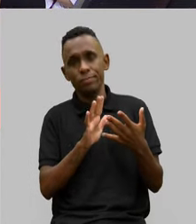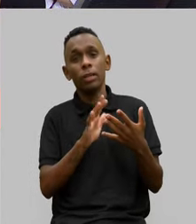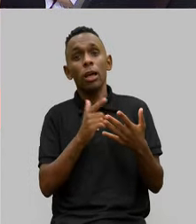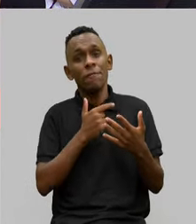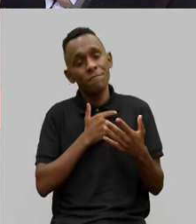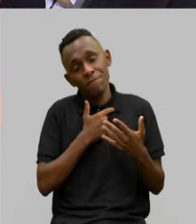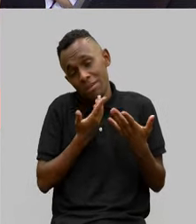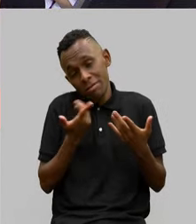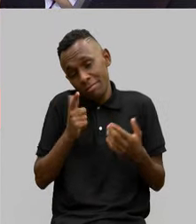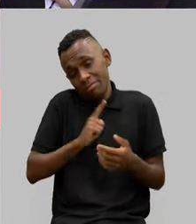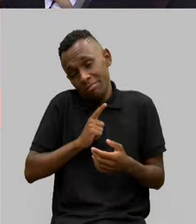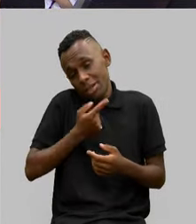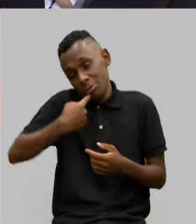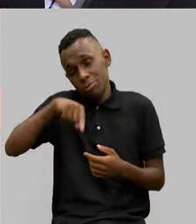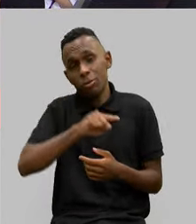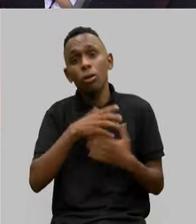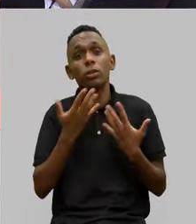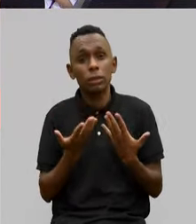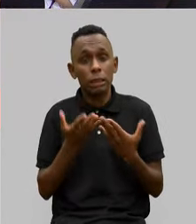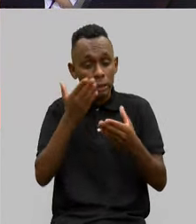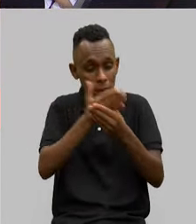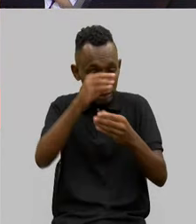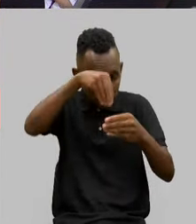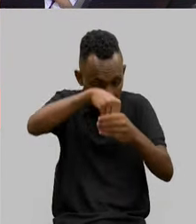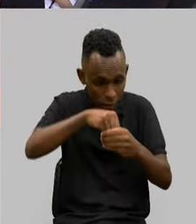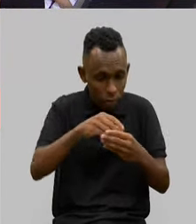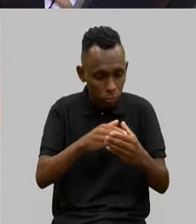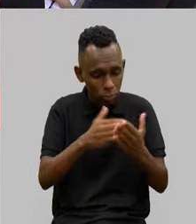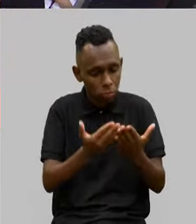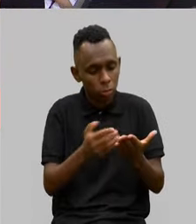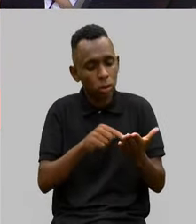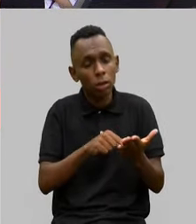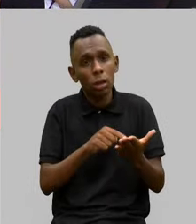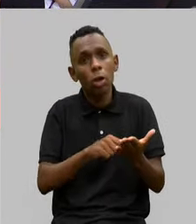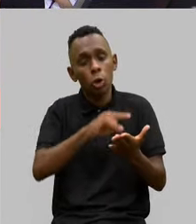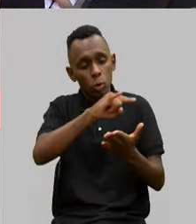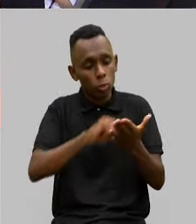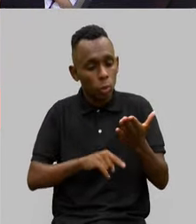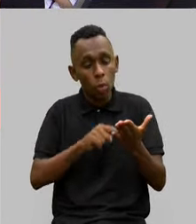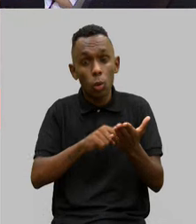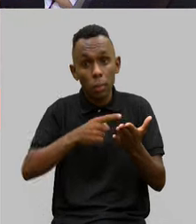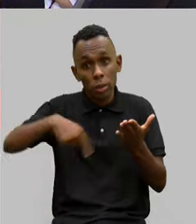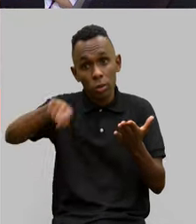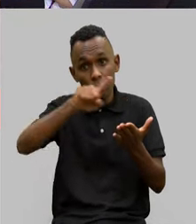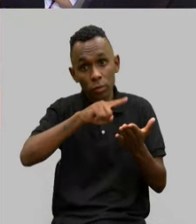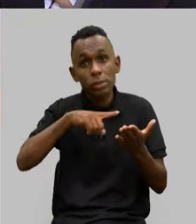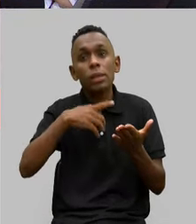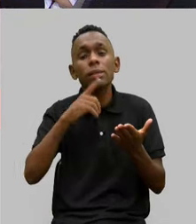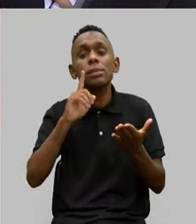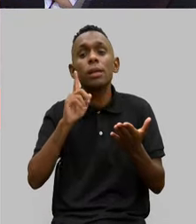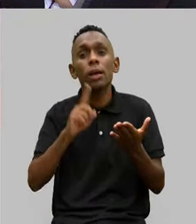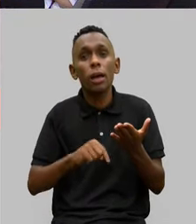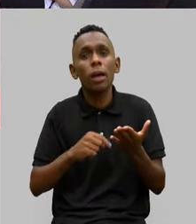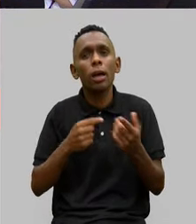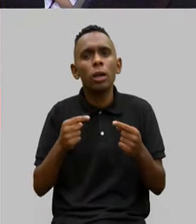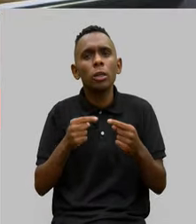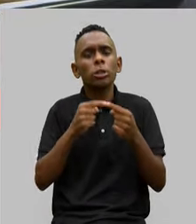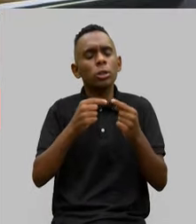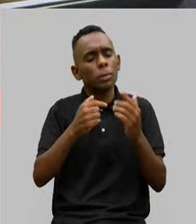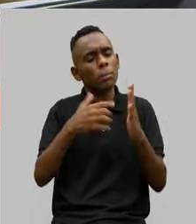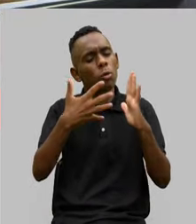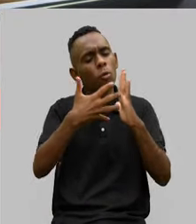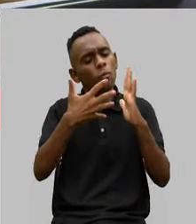tem eh dentro da pasta um dos documentos para vocês é é tipo um